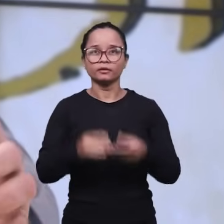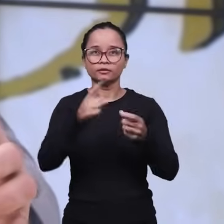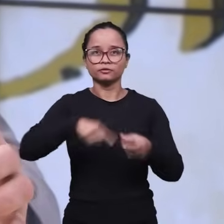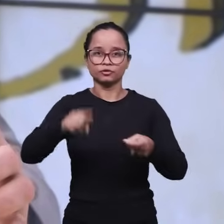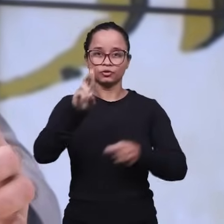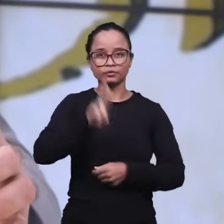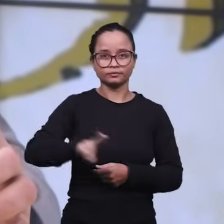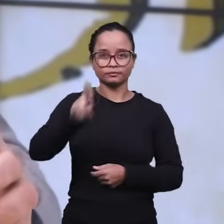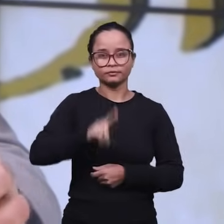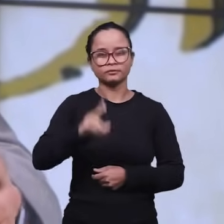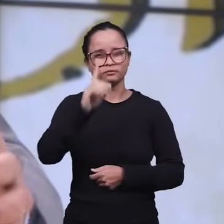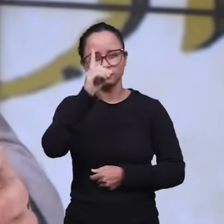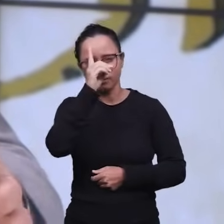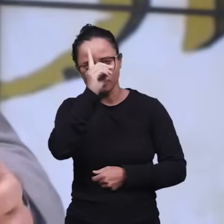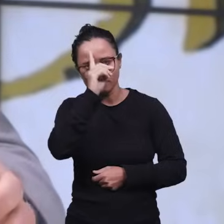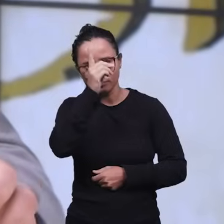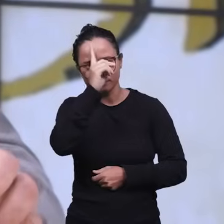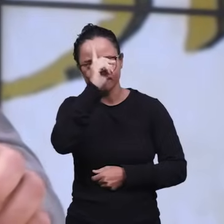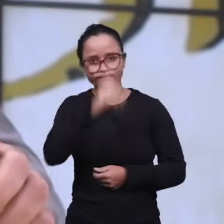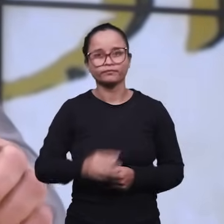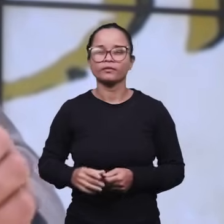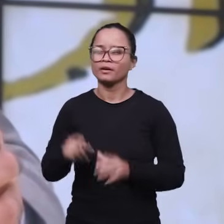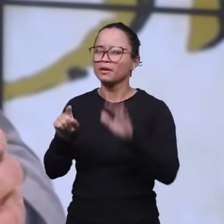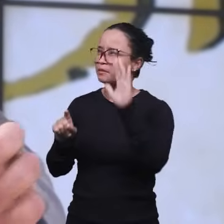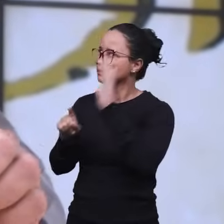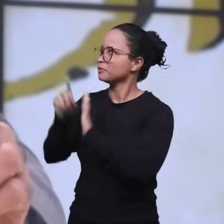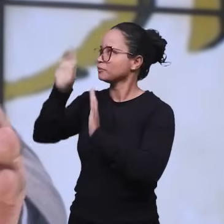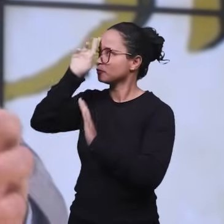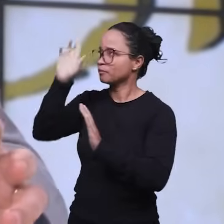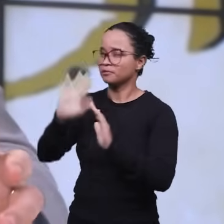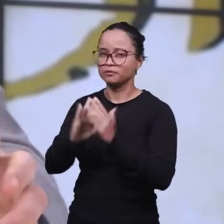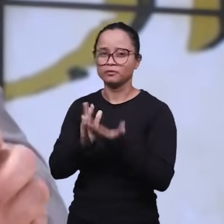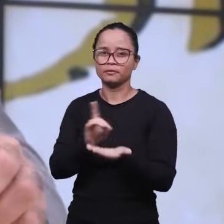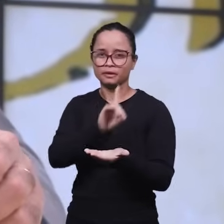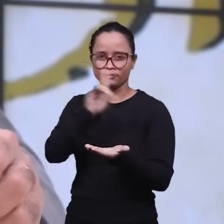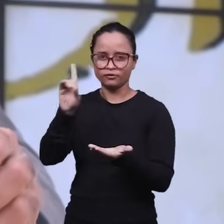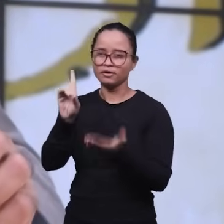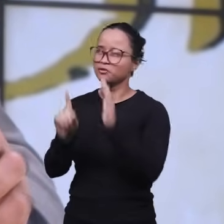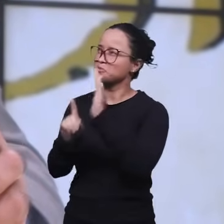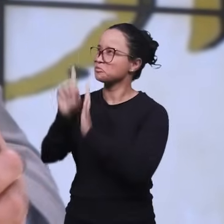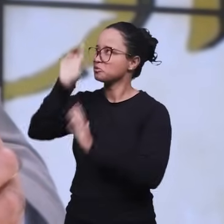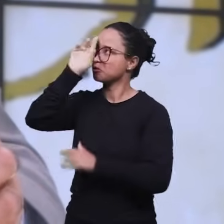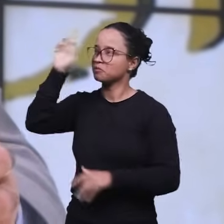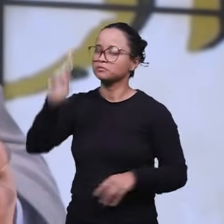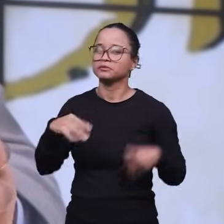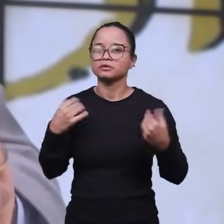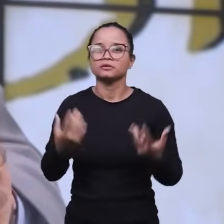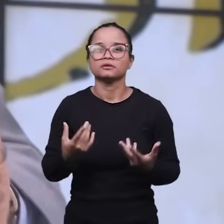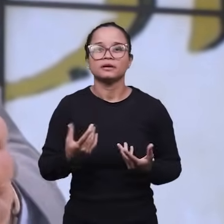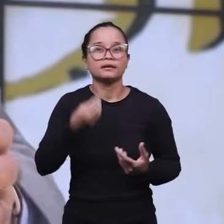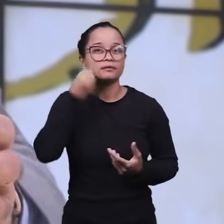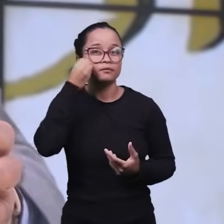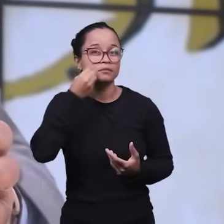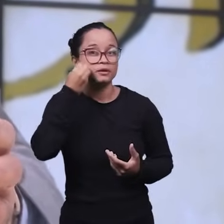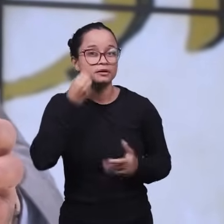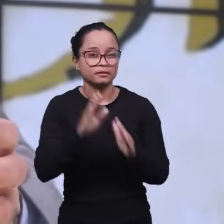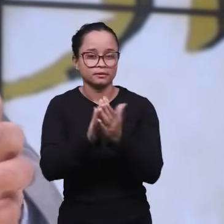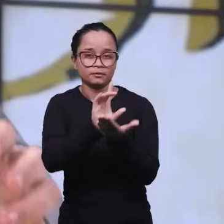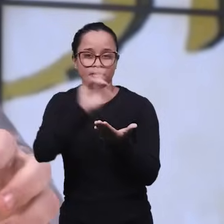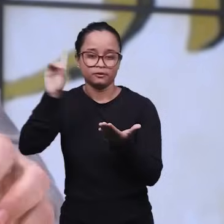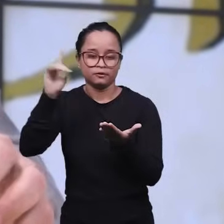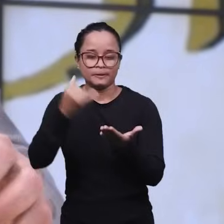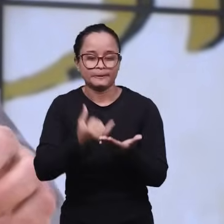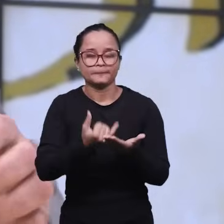utilizamos no dia a dia, né? Consultou o Senhor, consultou a palavra, e a experiência da